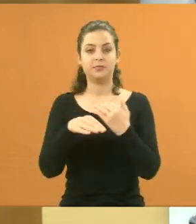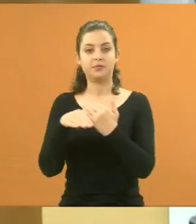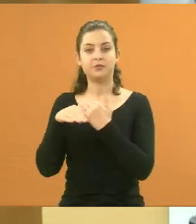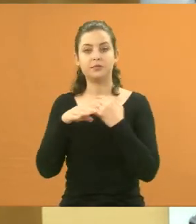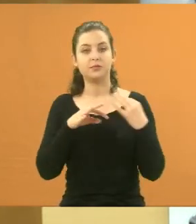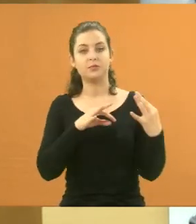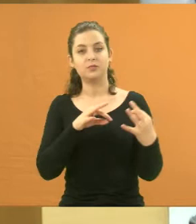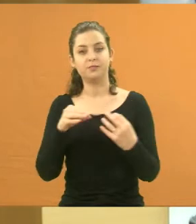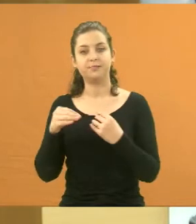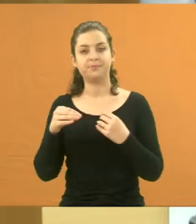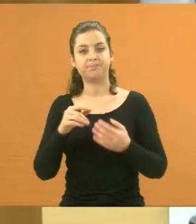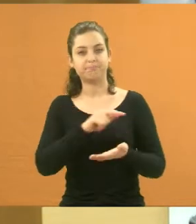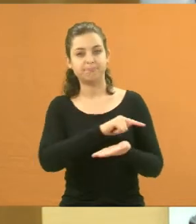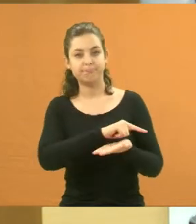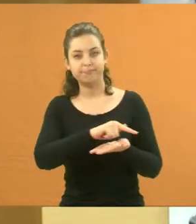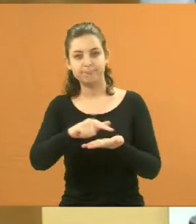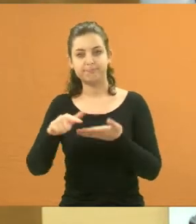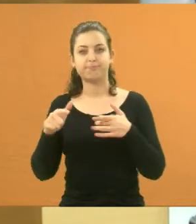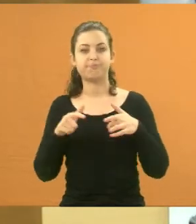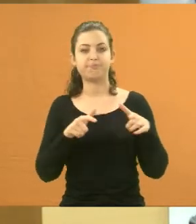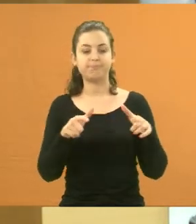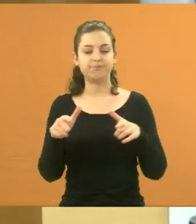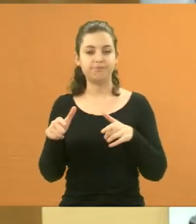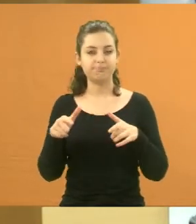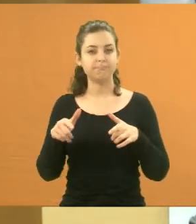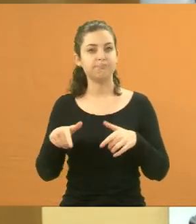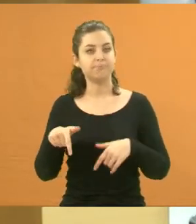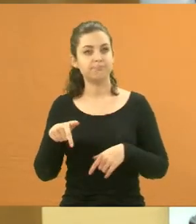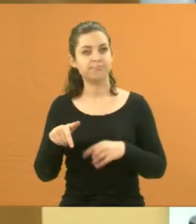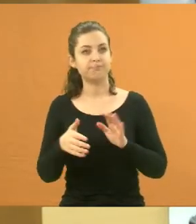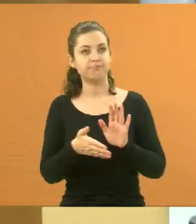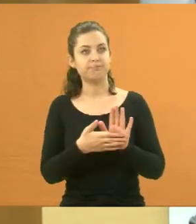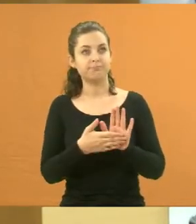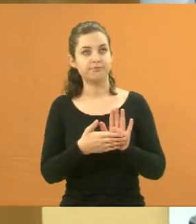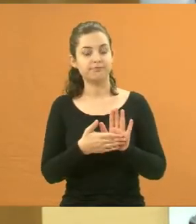né, de manter limpo o ambiente. Esse projeto